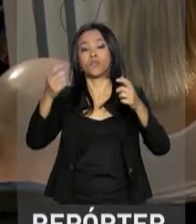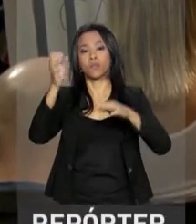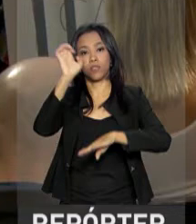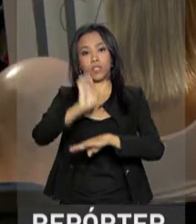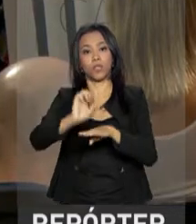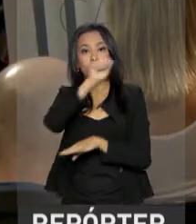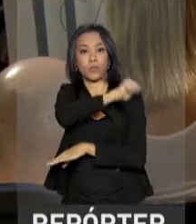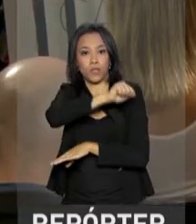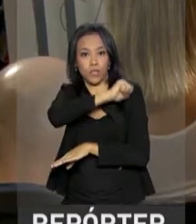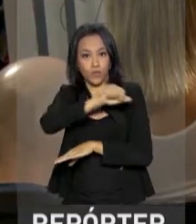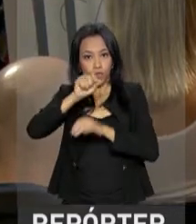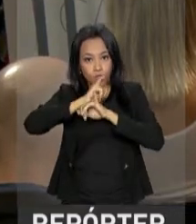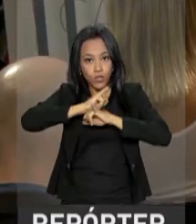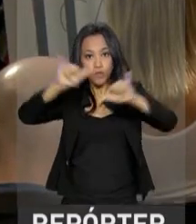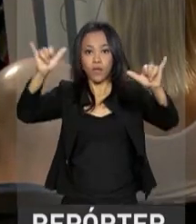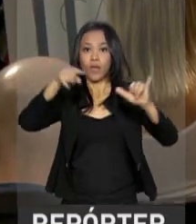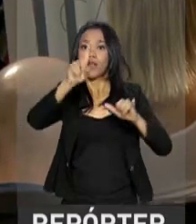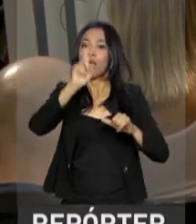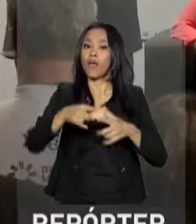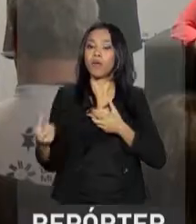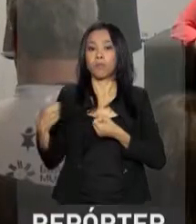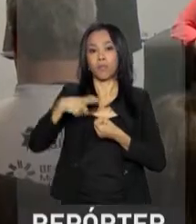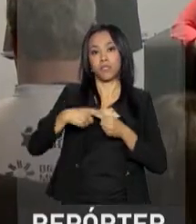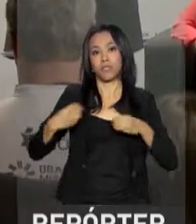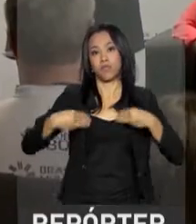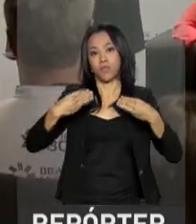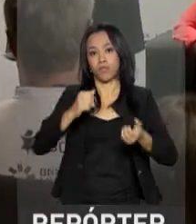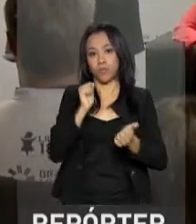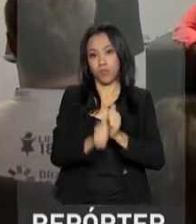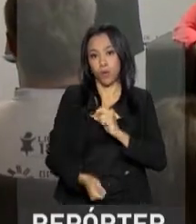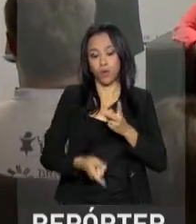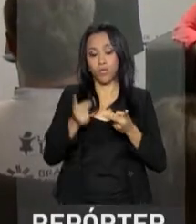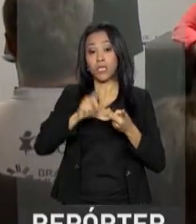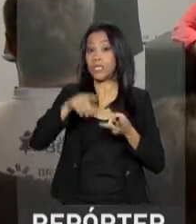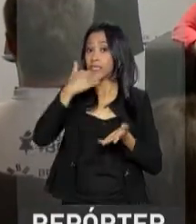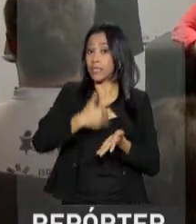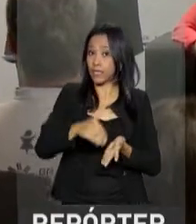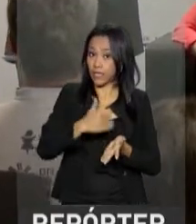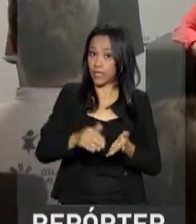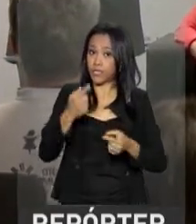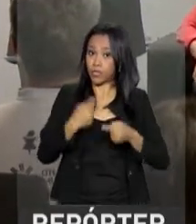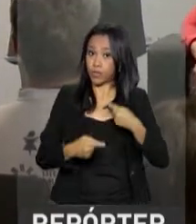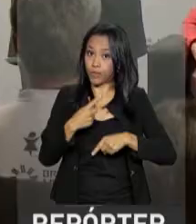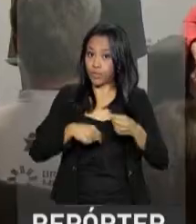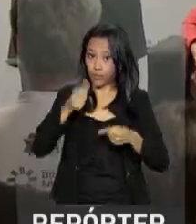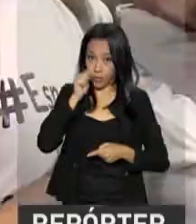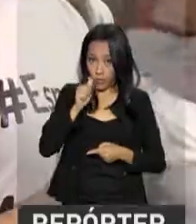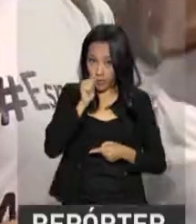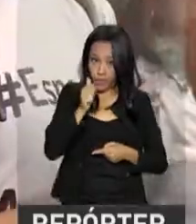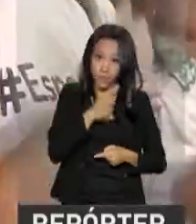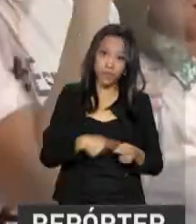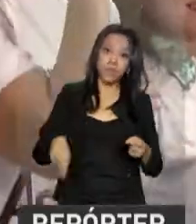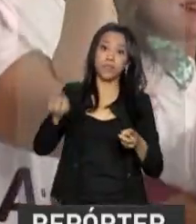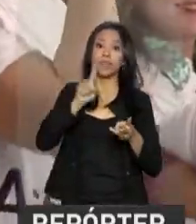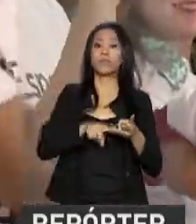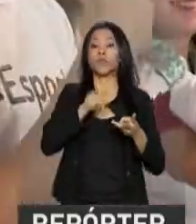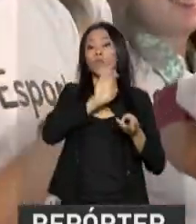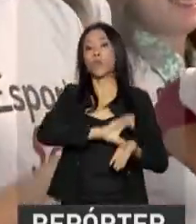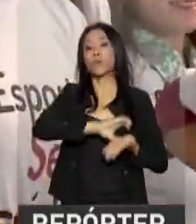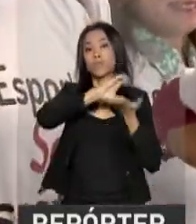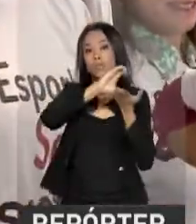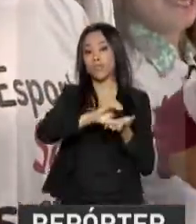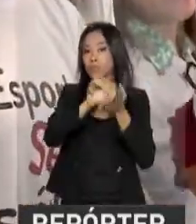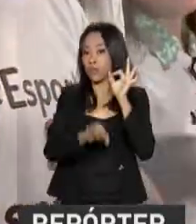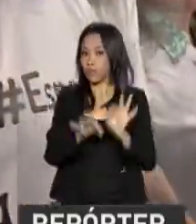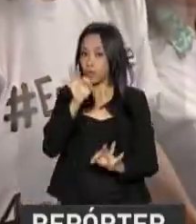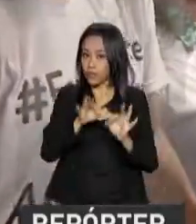é uma parceria entre o ministério do esporte a secretaria nacional de políticas para mulheres o conselho nacional de